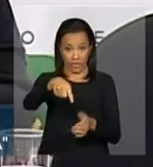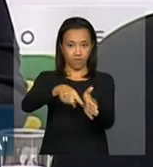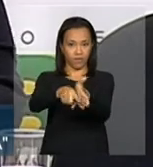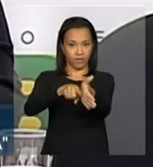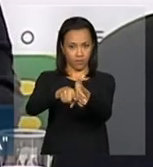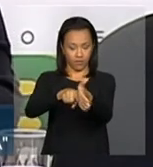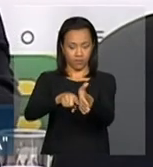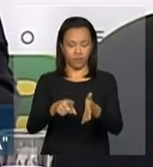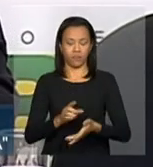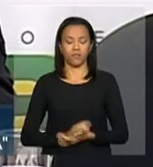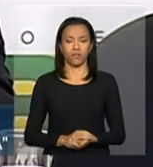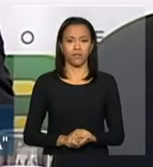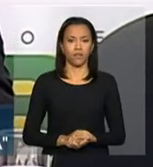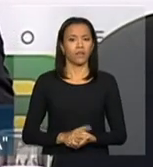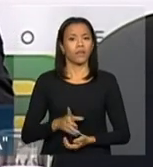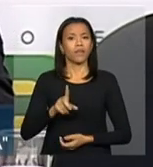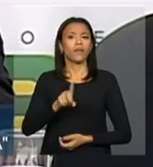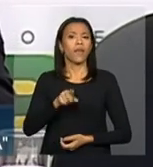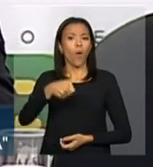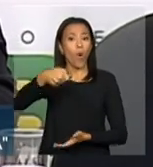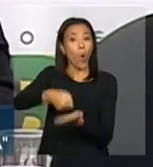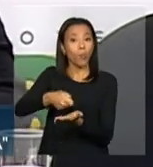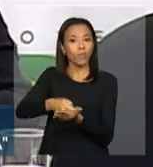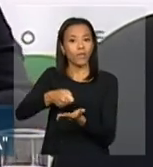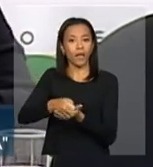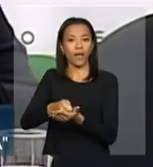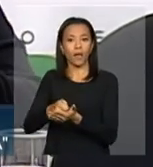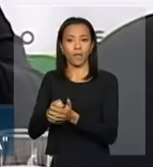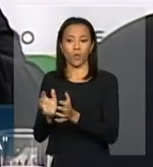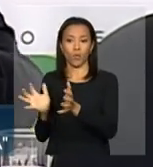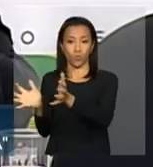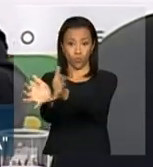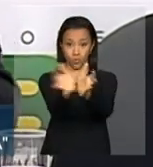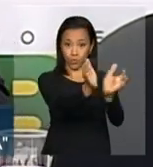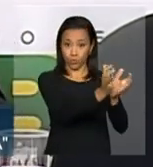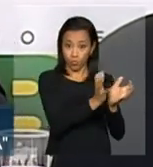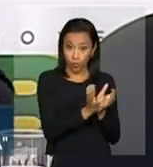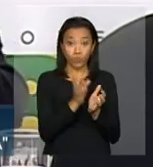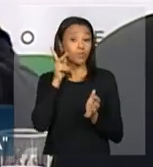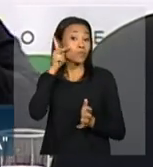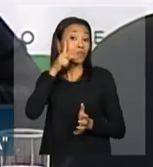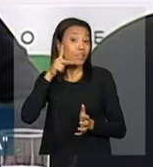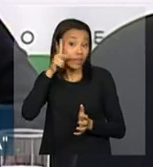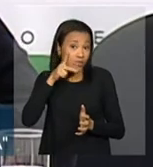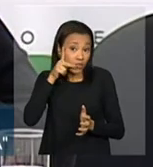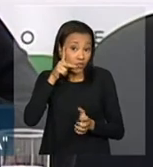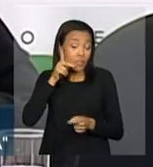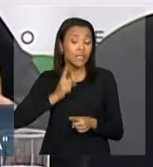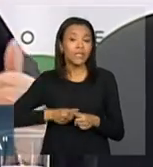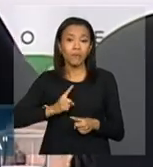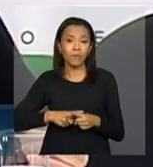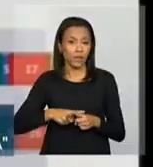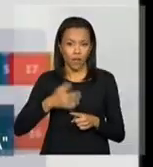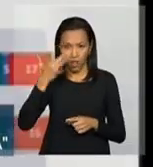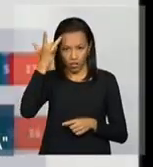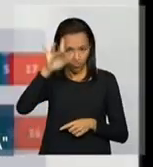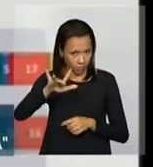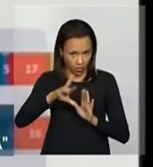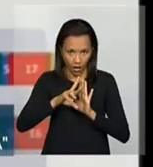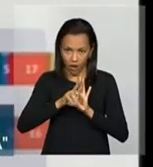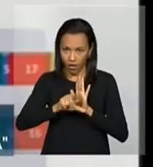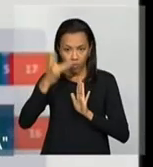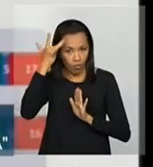é obrigar os partidos, outra coisa é puni-los por não representar. E eu acho